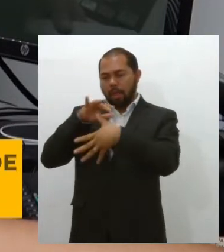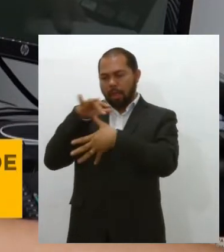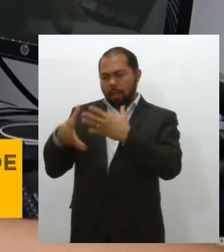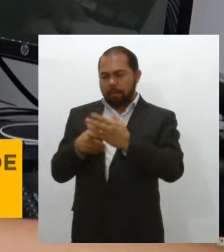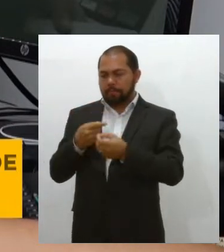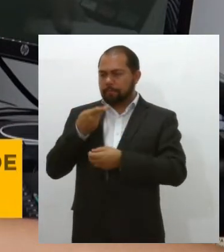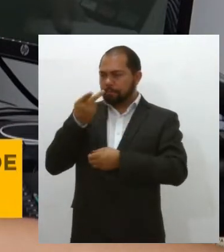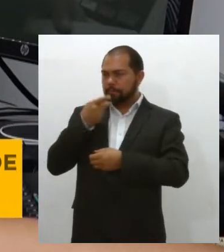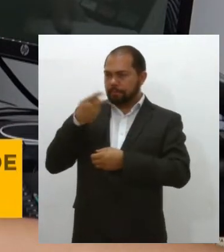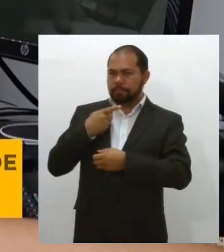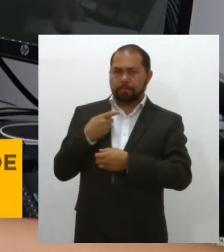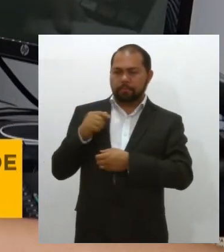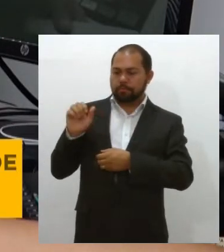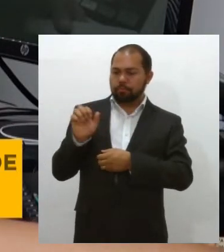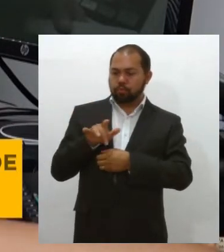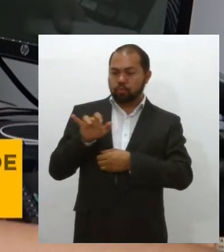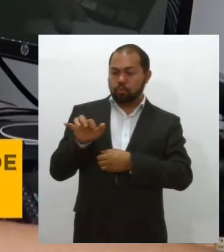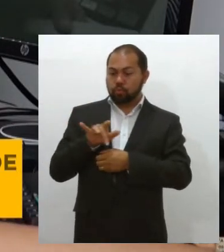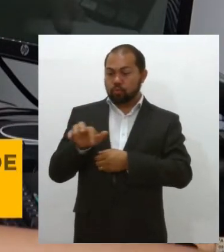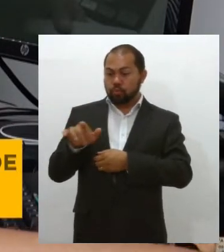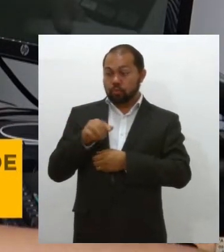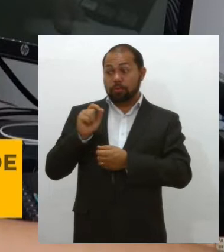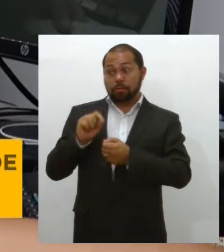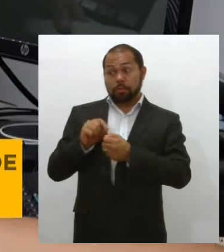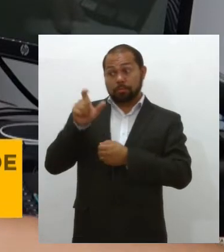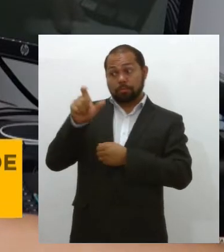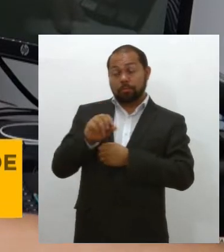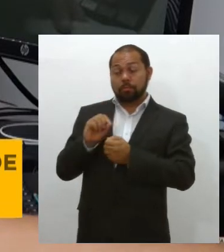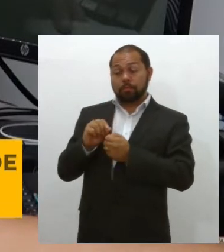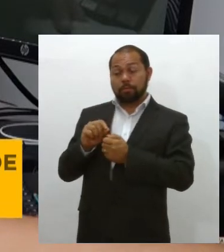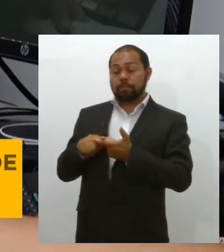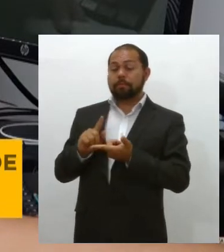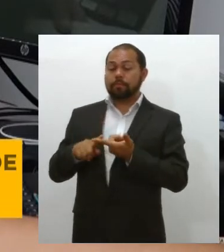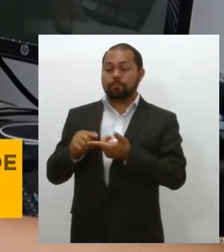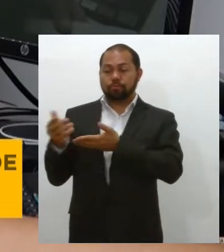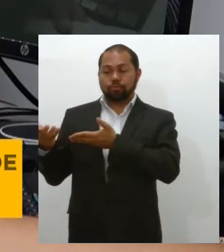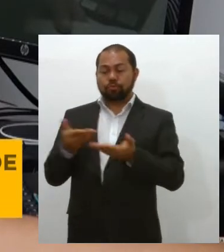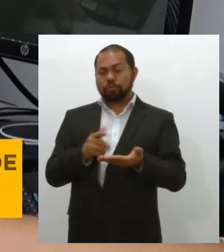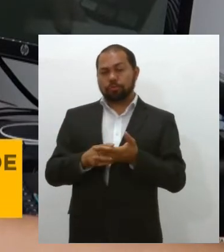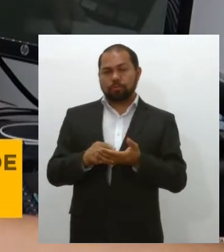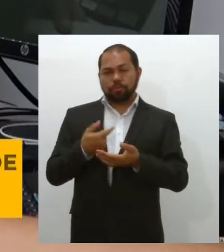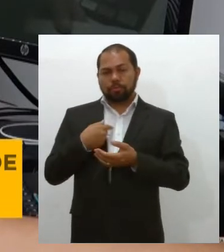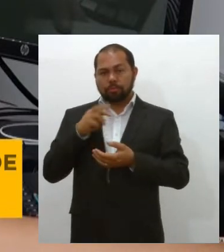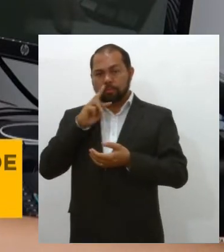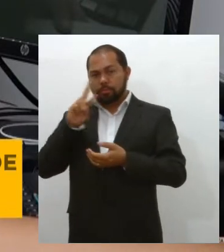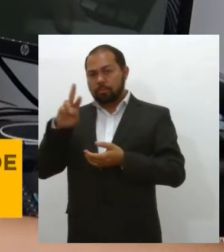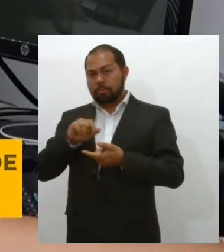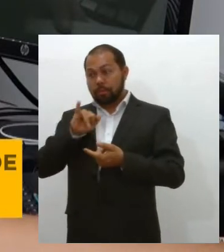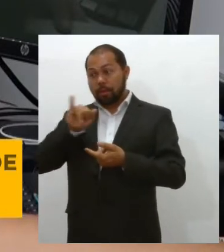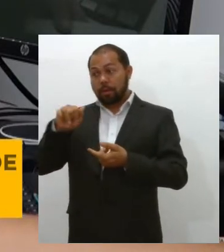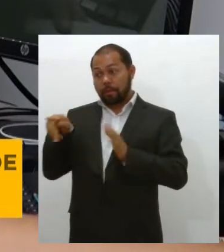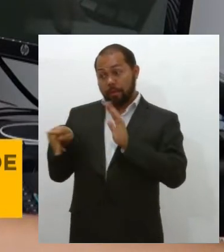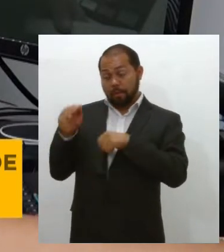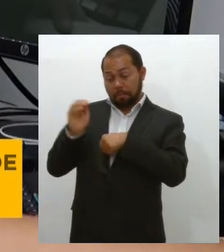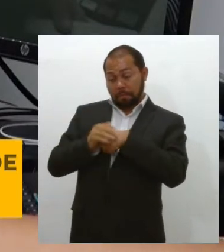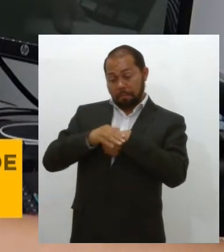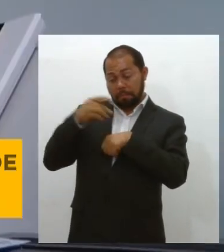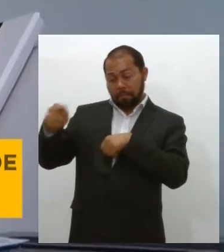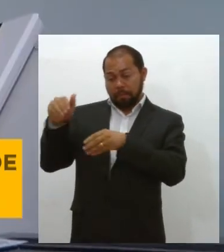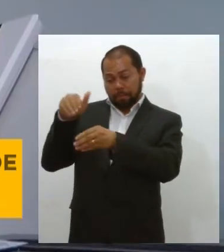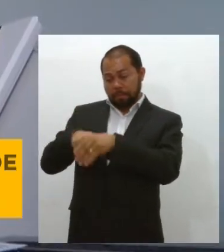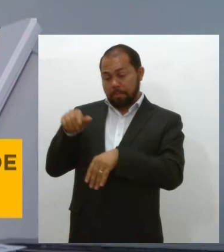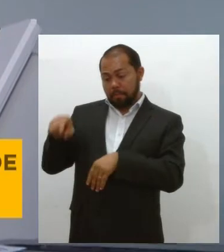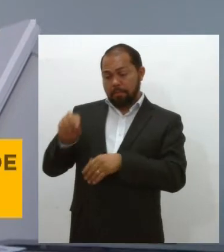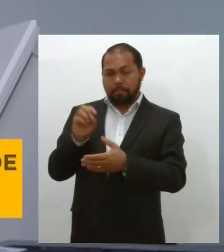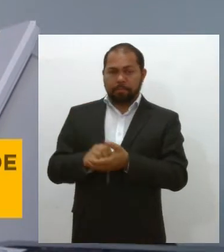a digitação que a pessoa está fazendo e sobre o atendimento ali, sobre a própria votação, na verdade, que o eleitor está fazendo.